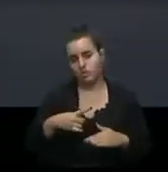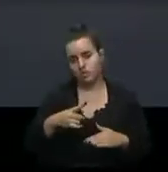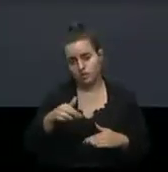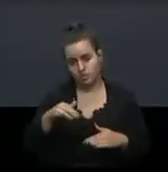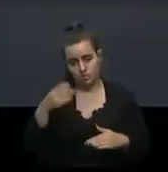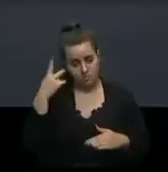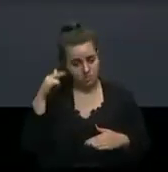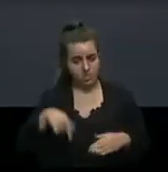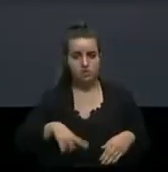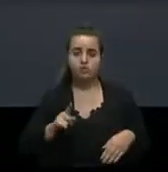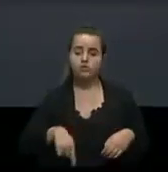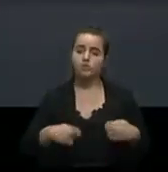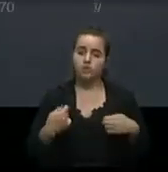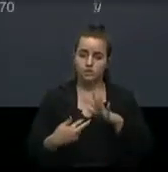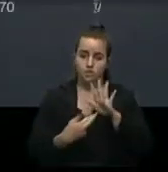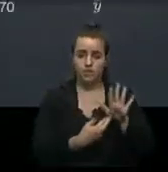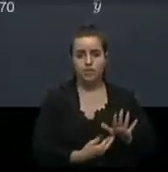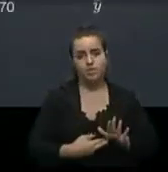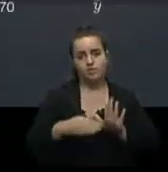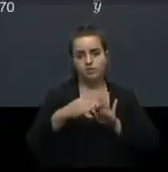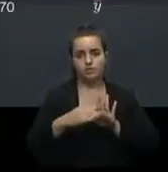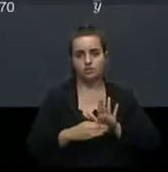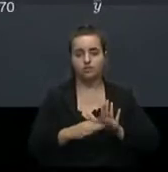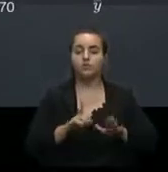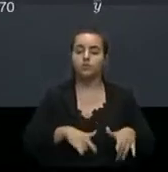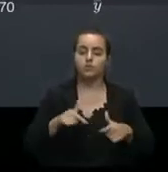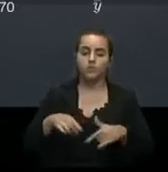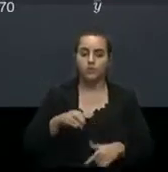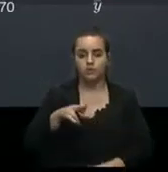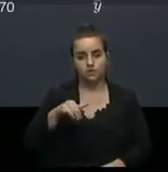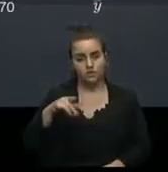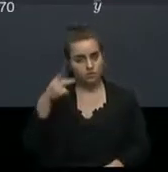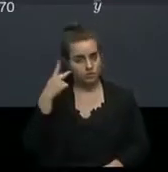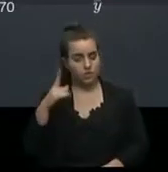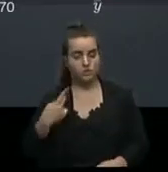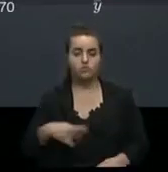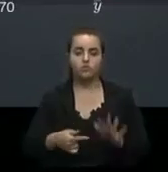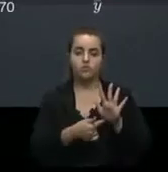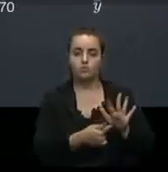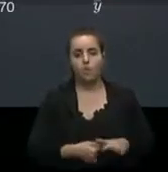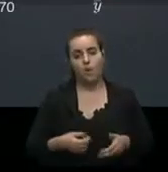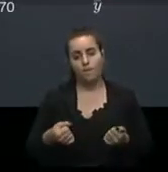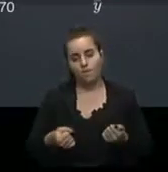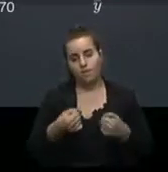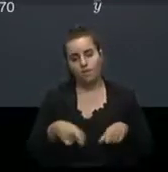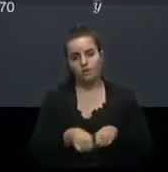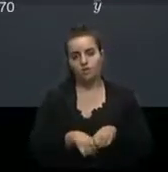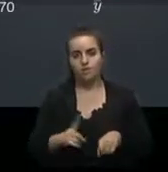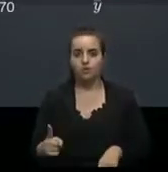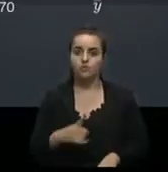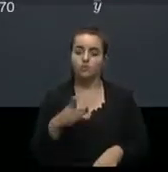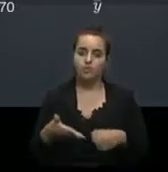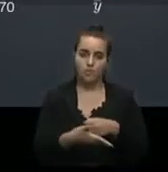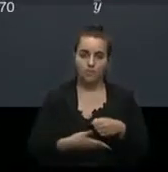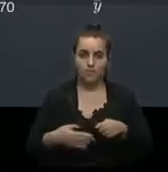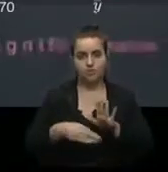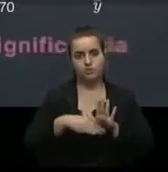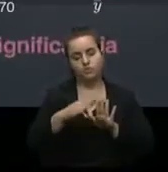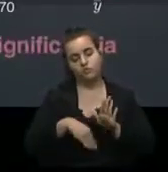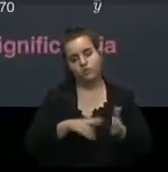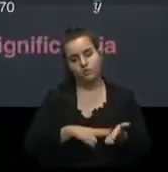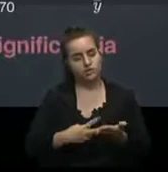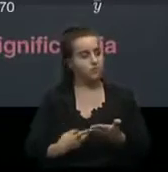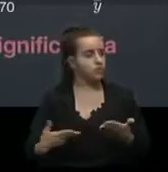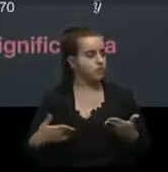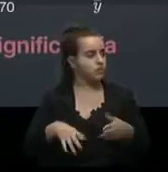Para isso, foi necessário representar graficamente a região crítica para as médias das amostras de peso e altura. E com base no nível de